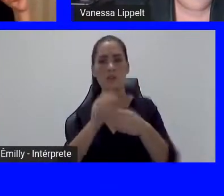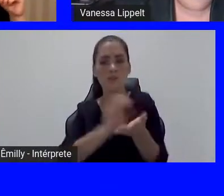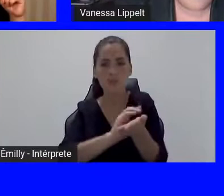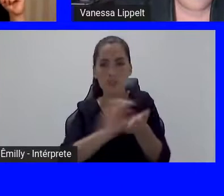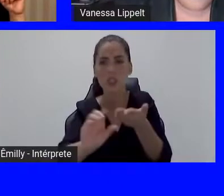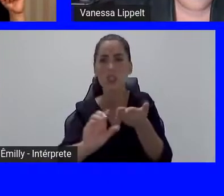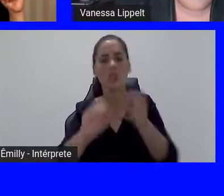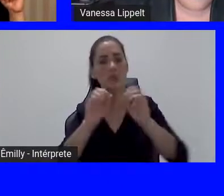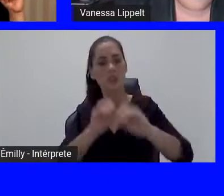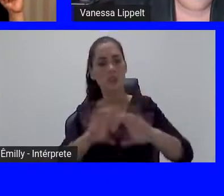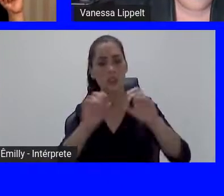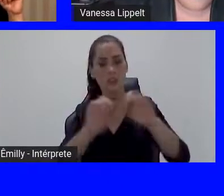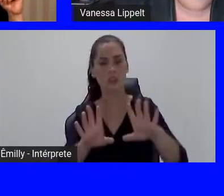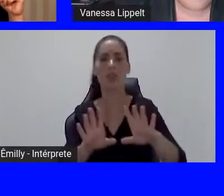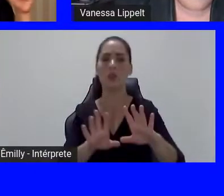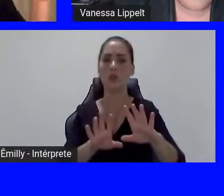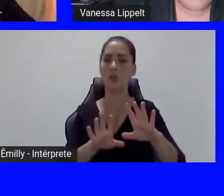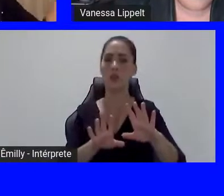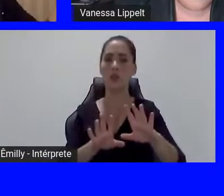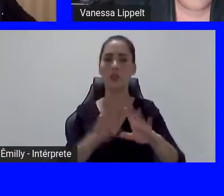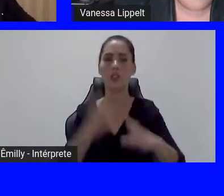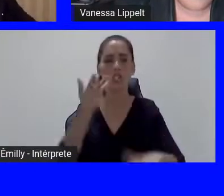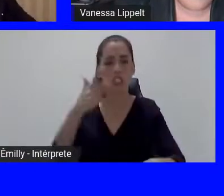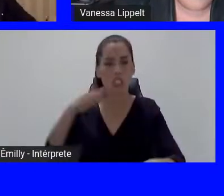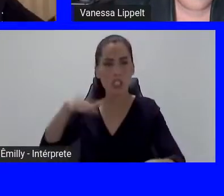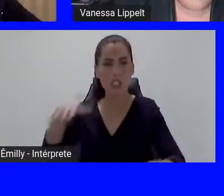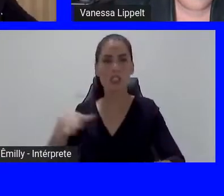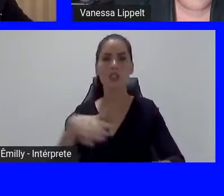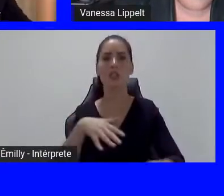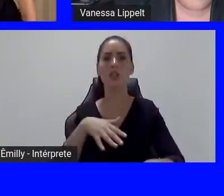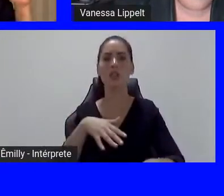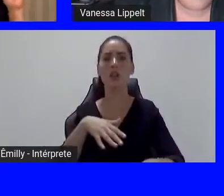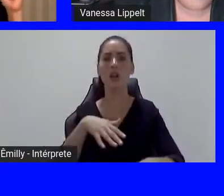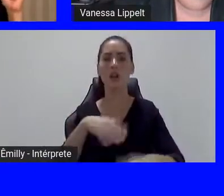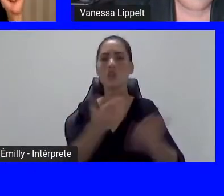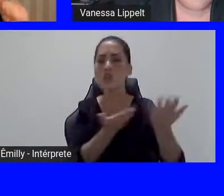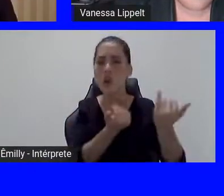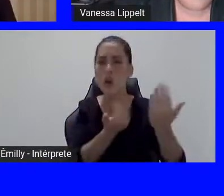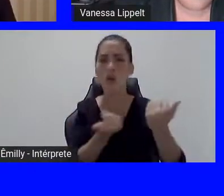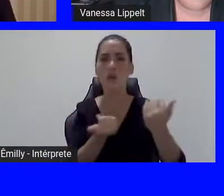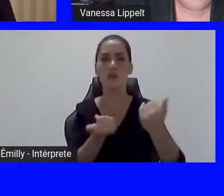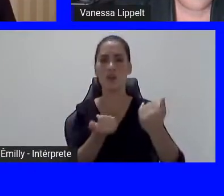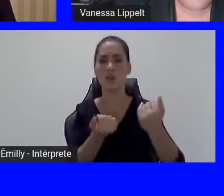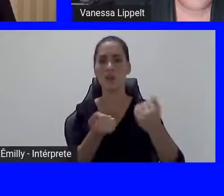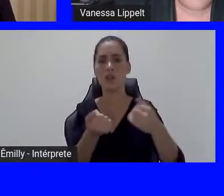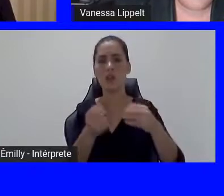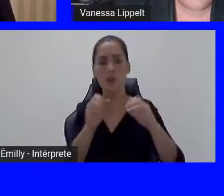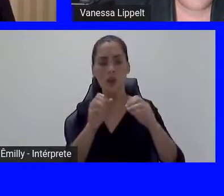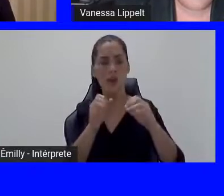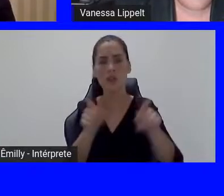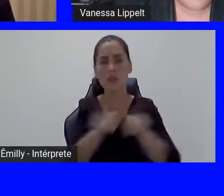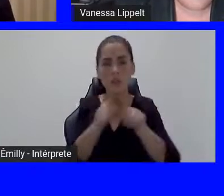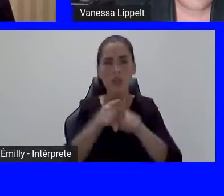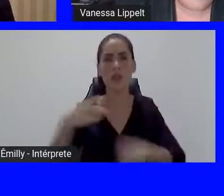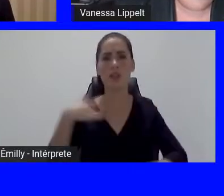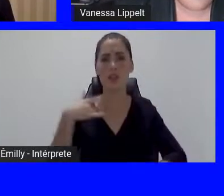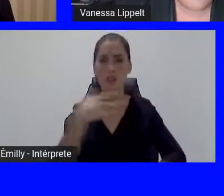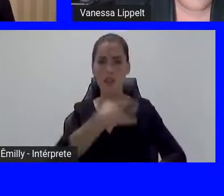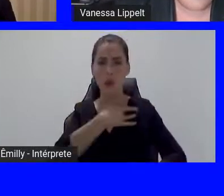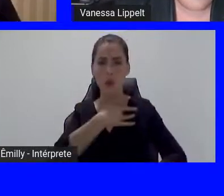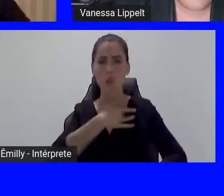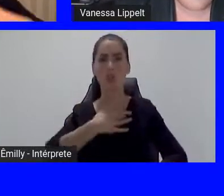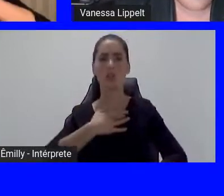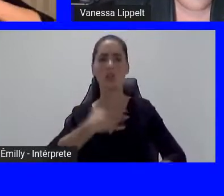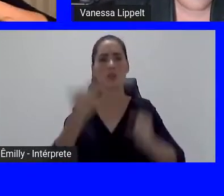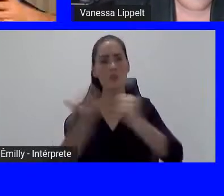vão garantir saúde pública de qualidade, tanto na atenção básica do posto de saúde, até na especialidade,